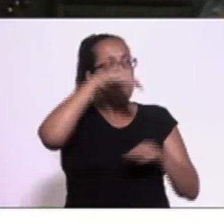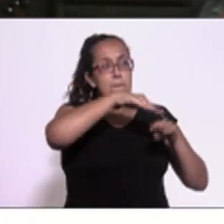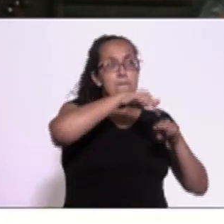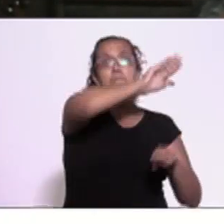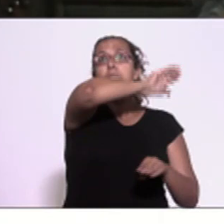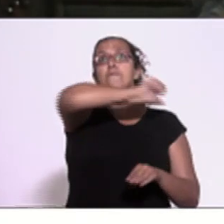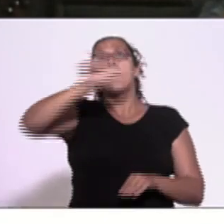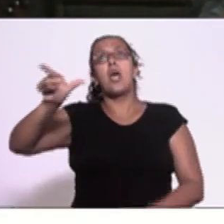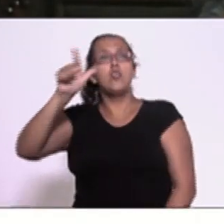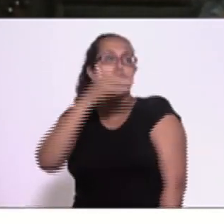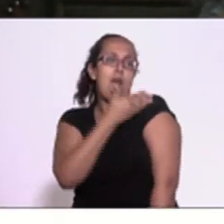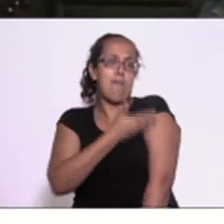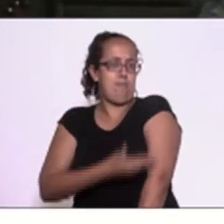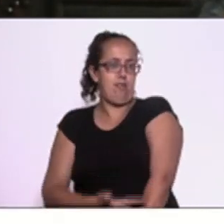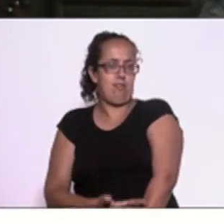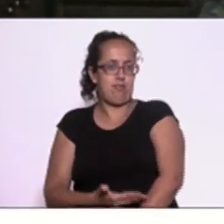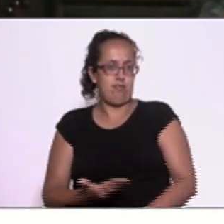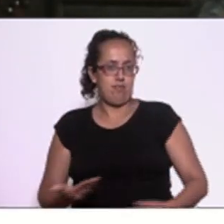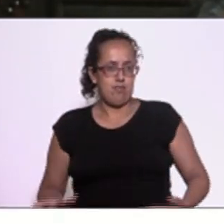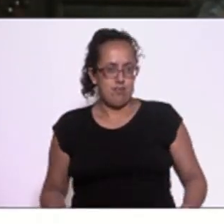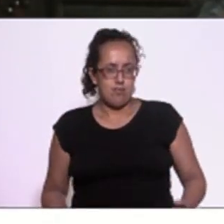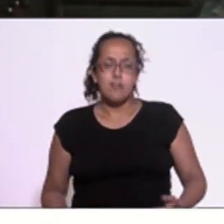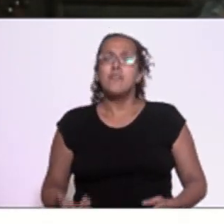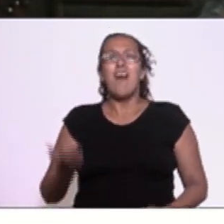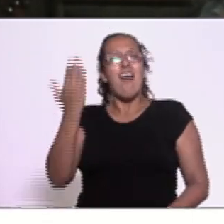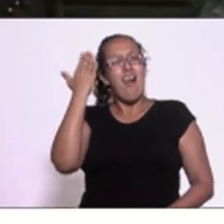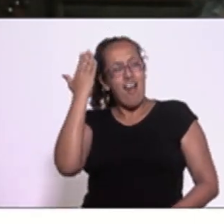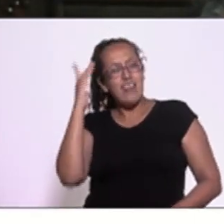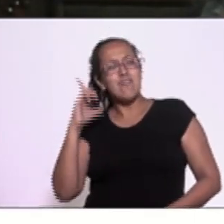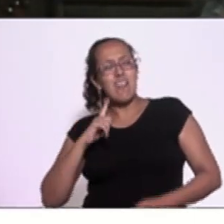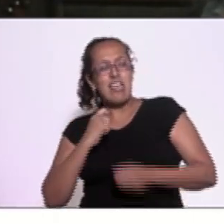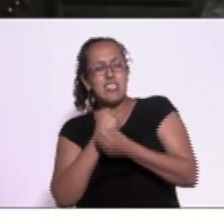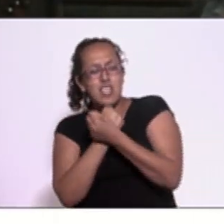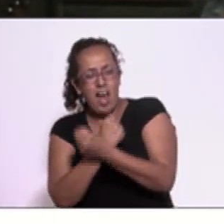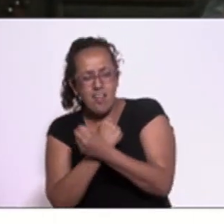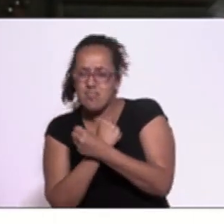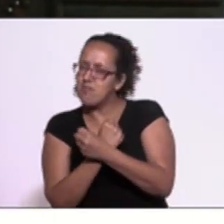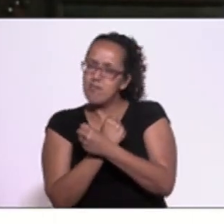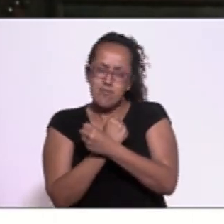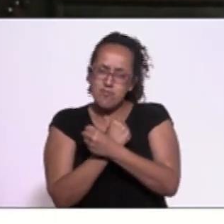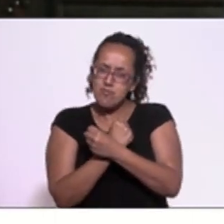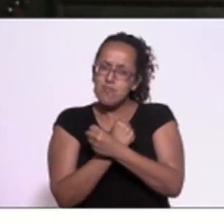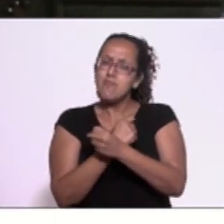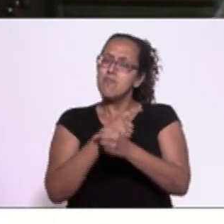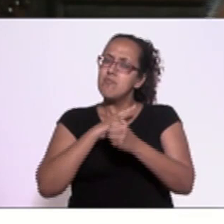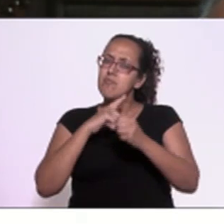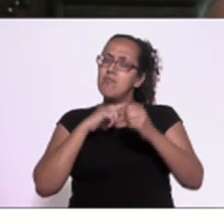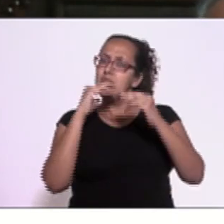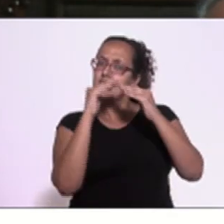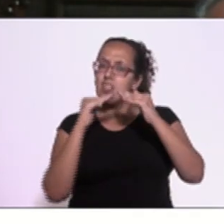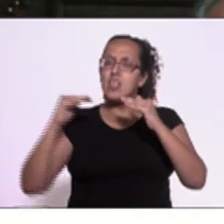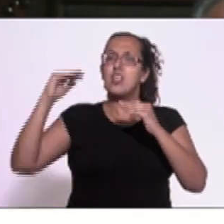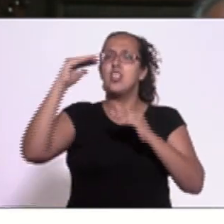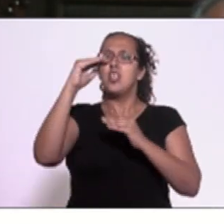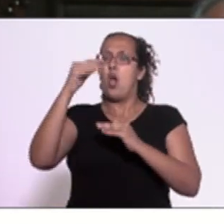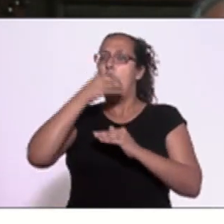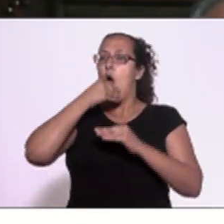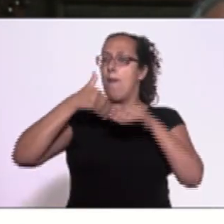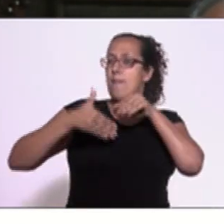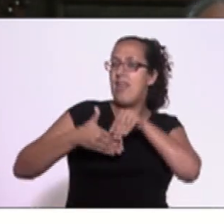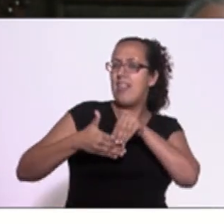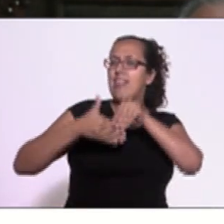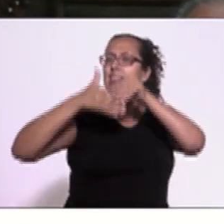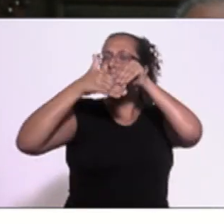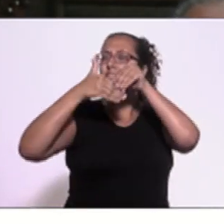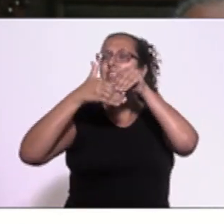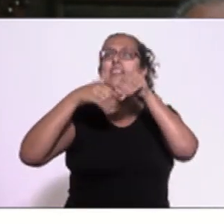caucasianos. Ainda na vigência da escravidão, exaltaram a figura de Toussaint Louverture, o líder da